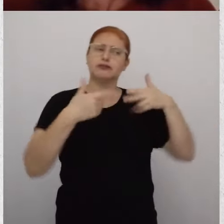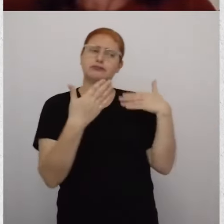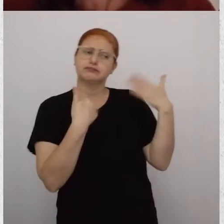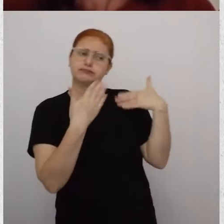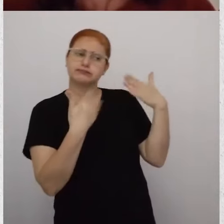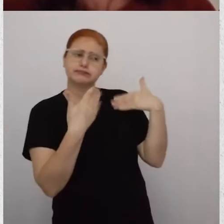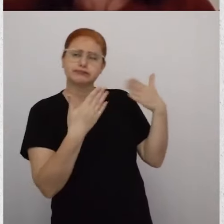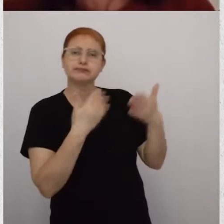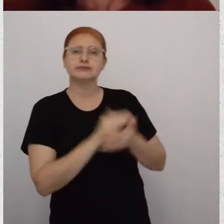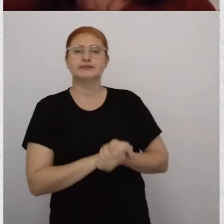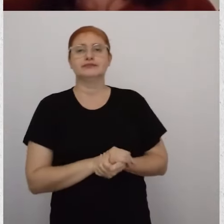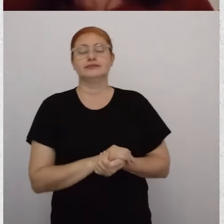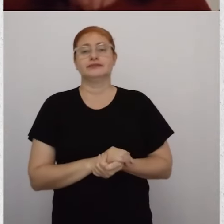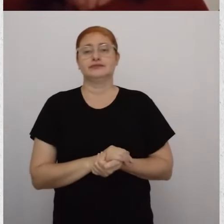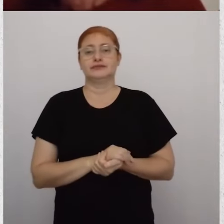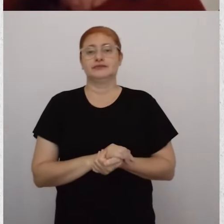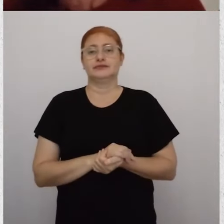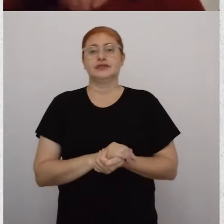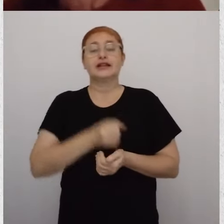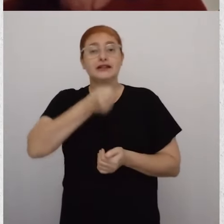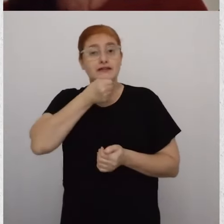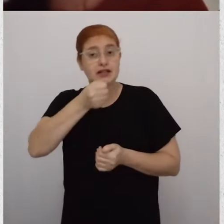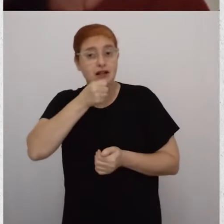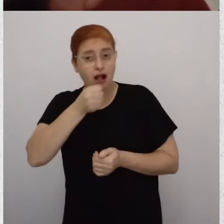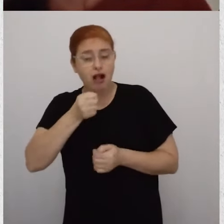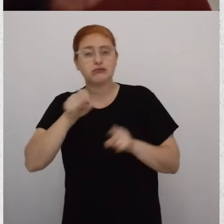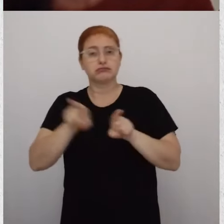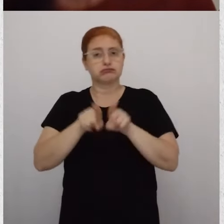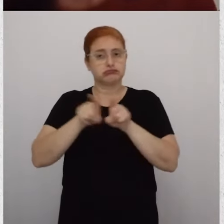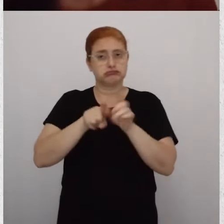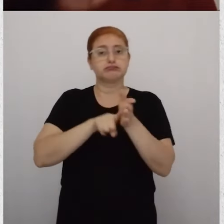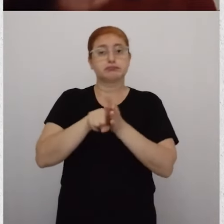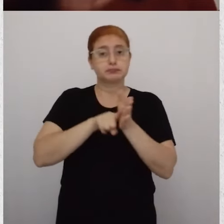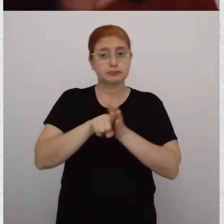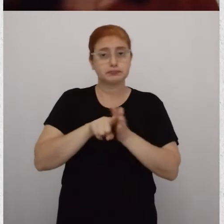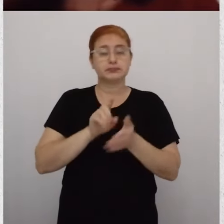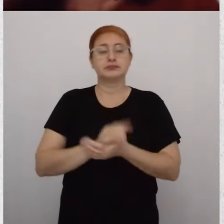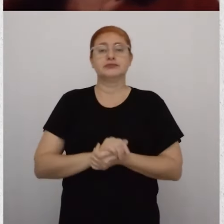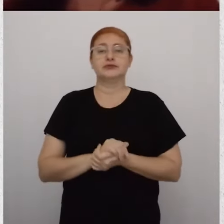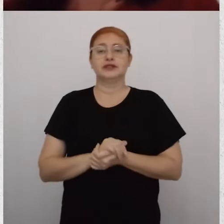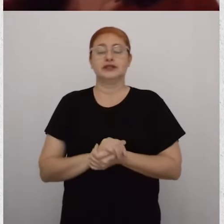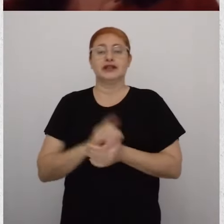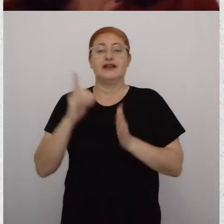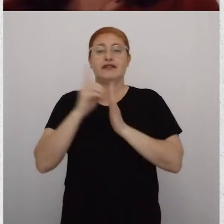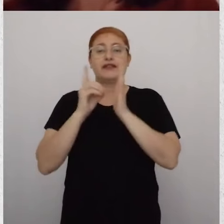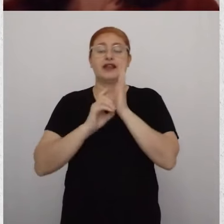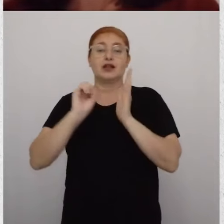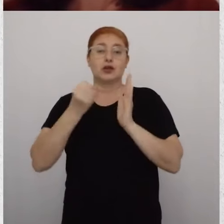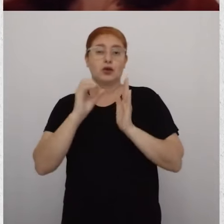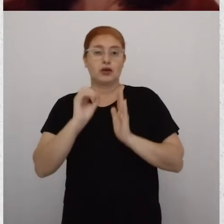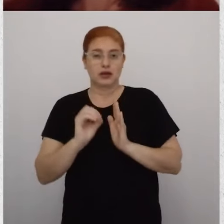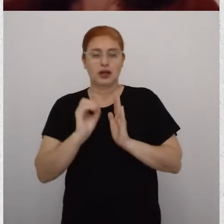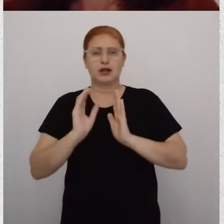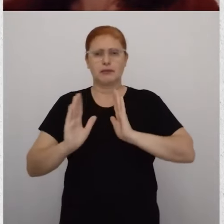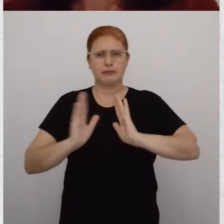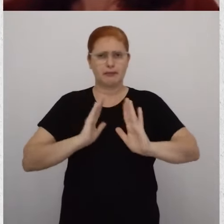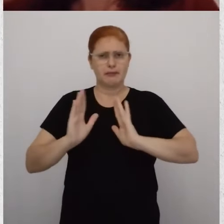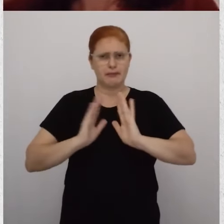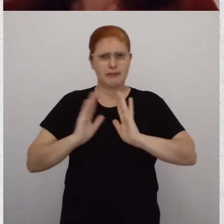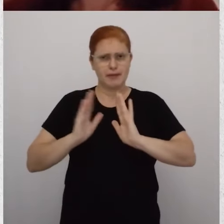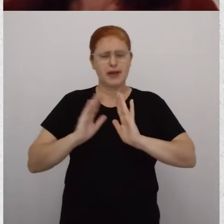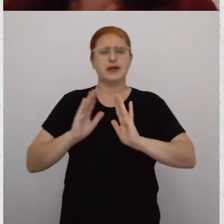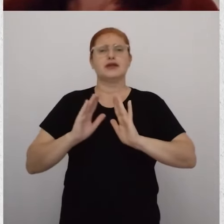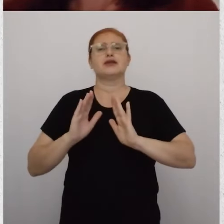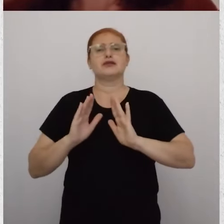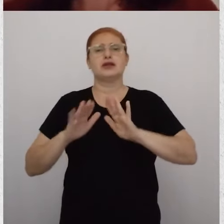dialoguei, que eu entrevistei na pesquisa, que a década de 80 ela foi um período de muita